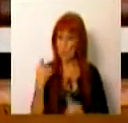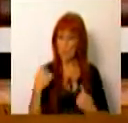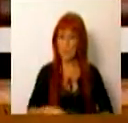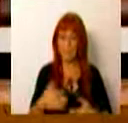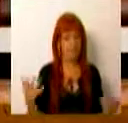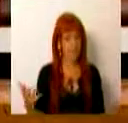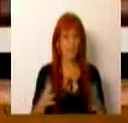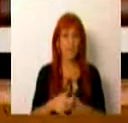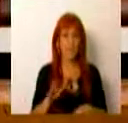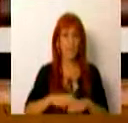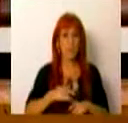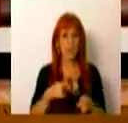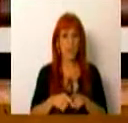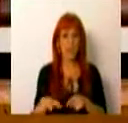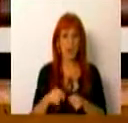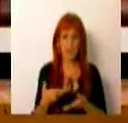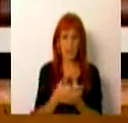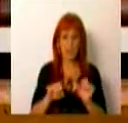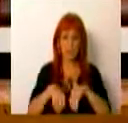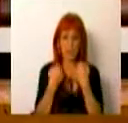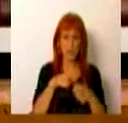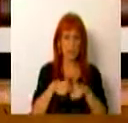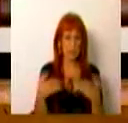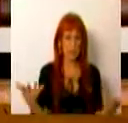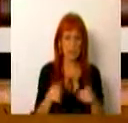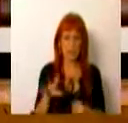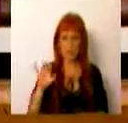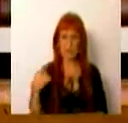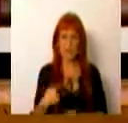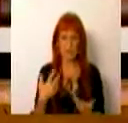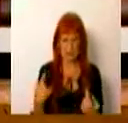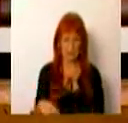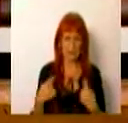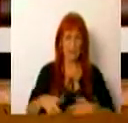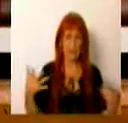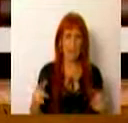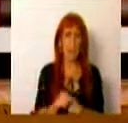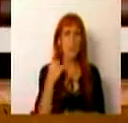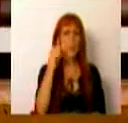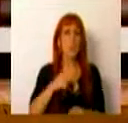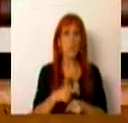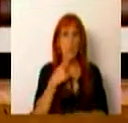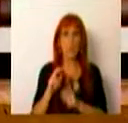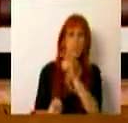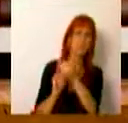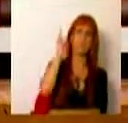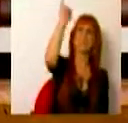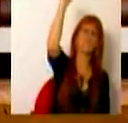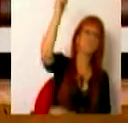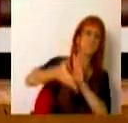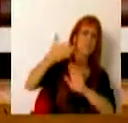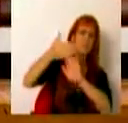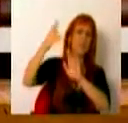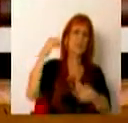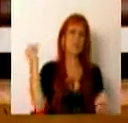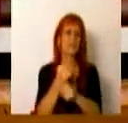preocupante. Pela desordem económica, social e política em que o país está mergulhado, com uma hiperinflação acelerada,